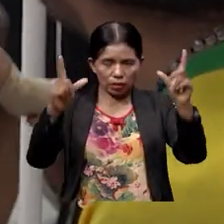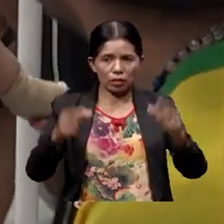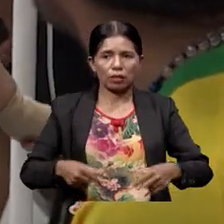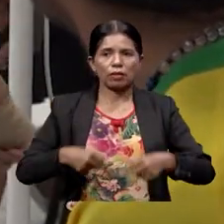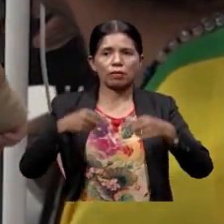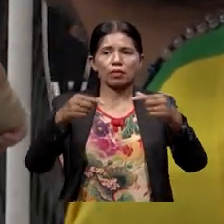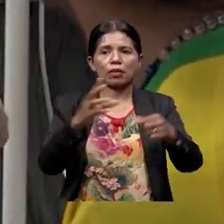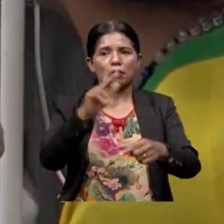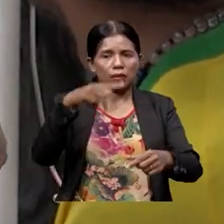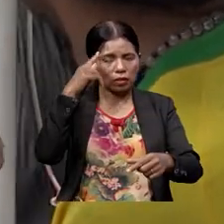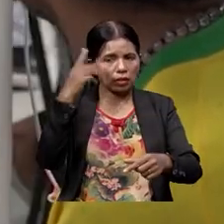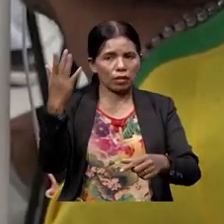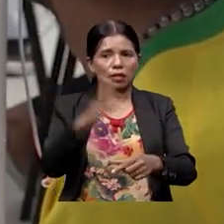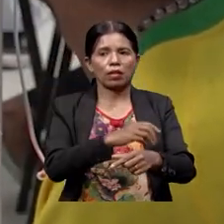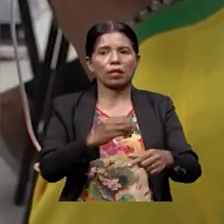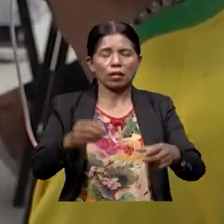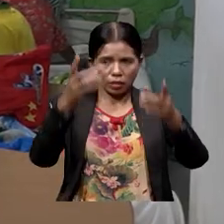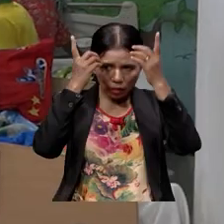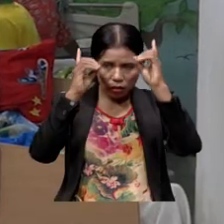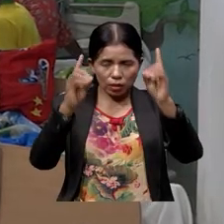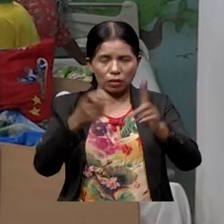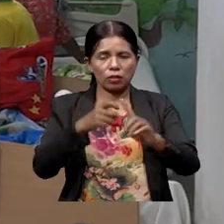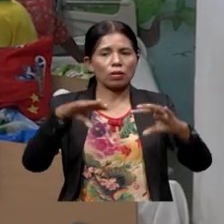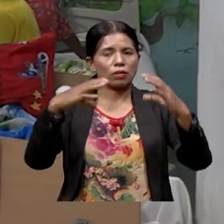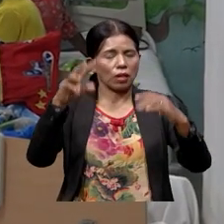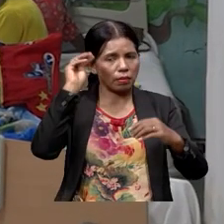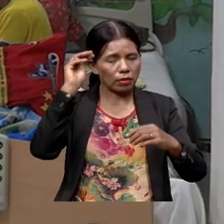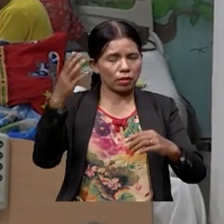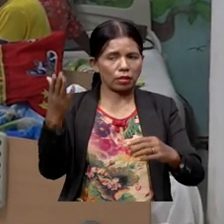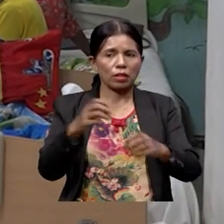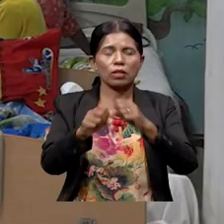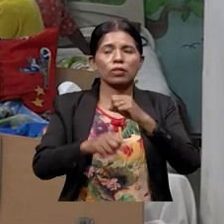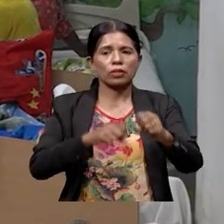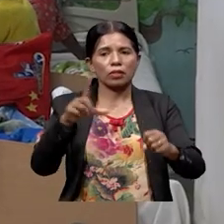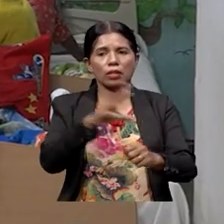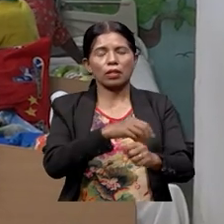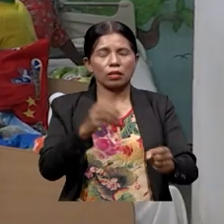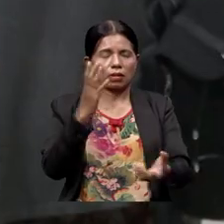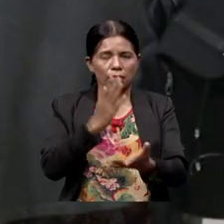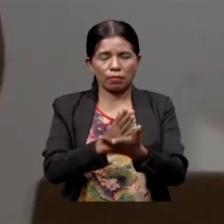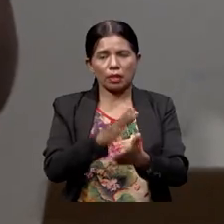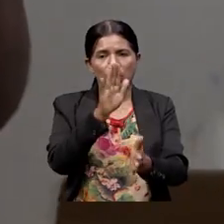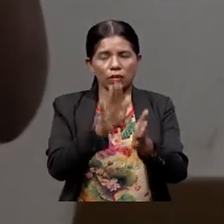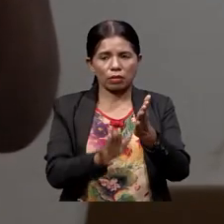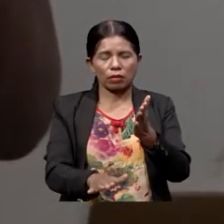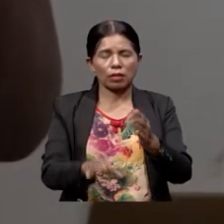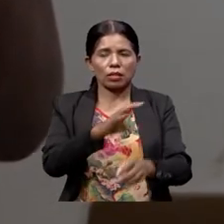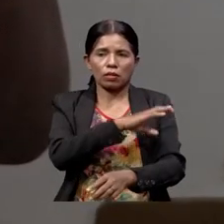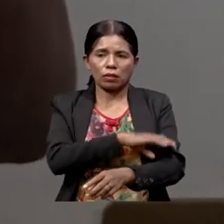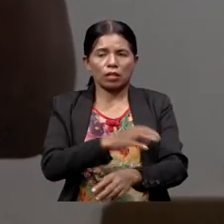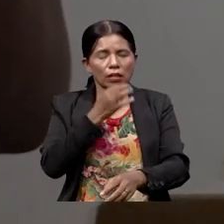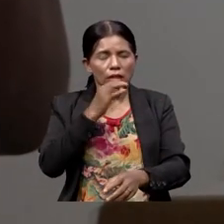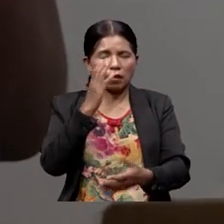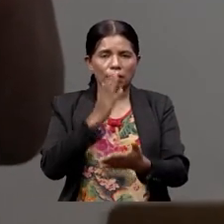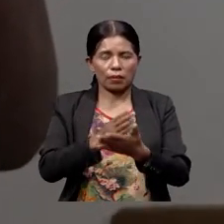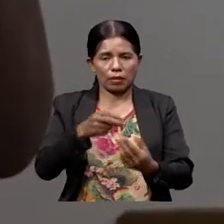no executa política hirak nebe, definiu na russo Conselho Ministro e a área social, Liu ato combate redução insegurança alimentar no